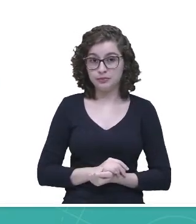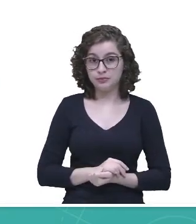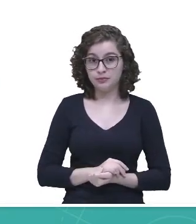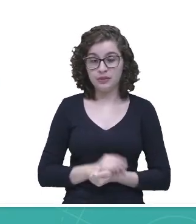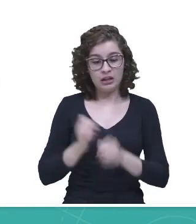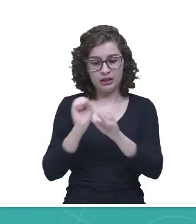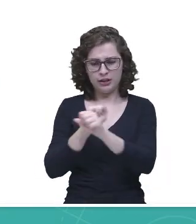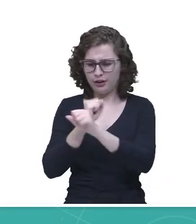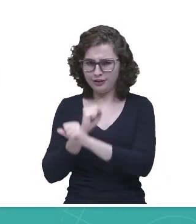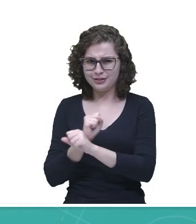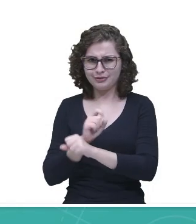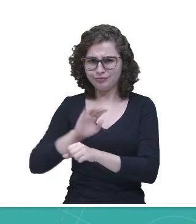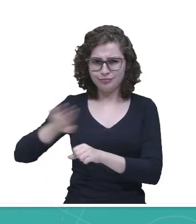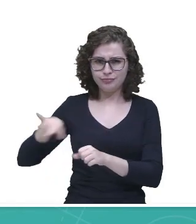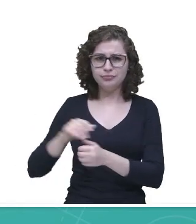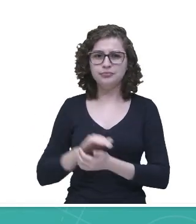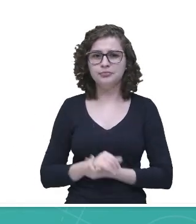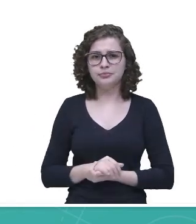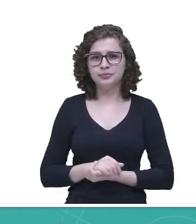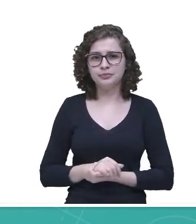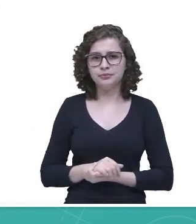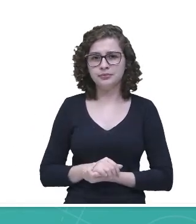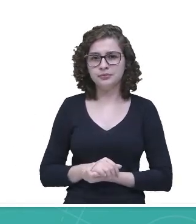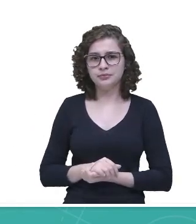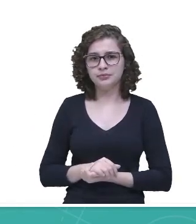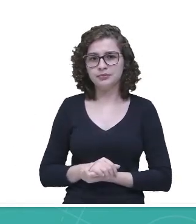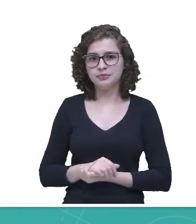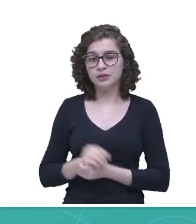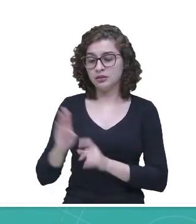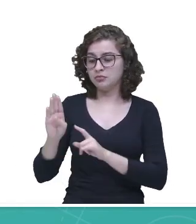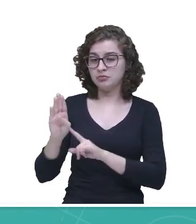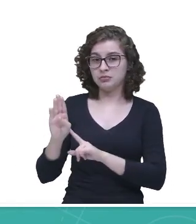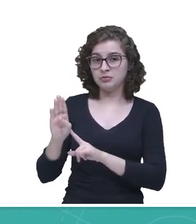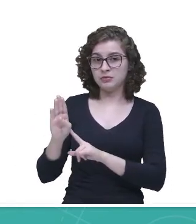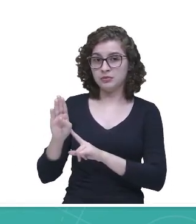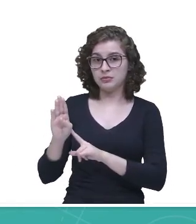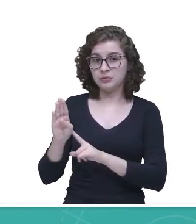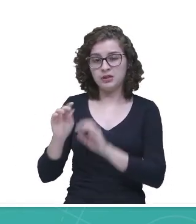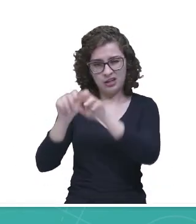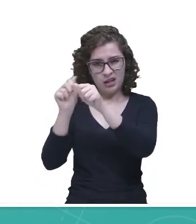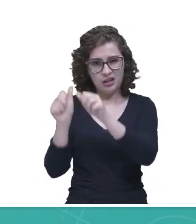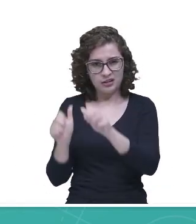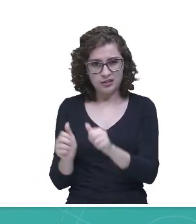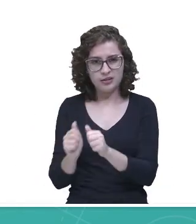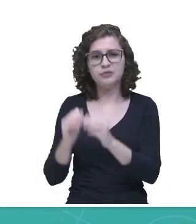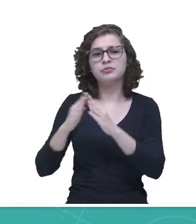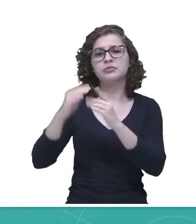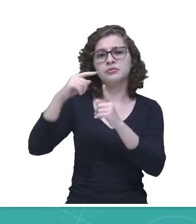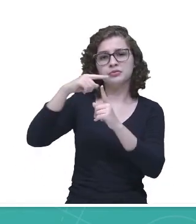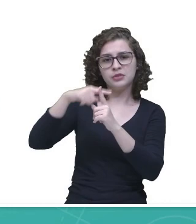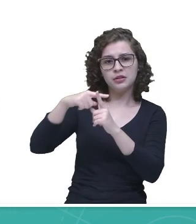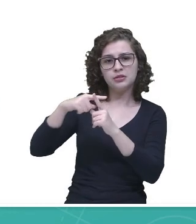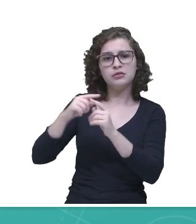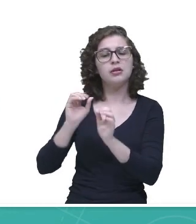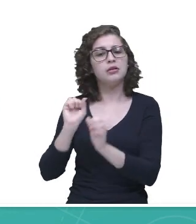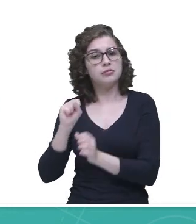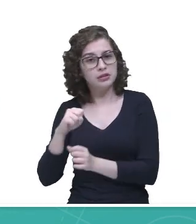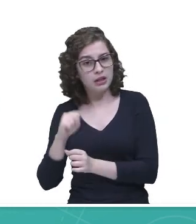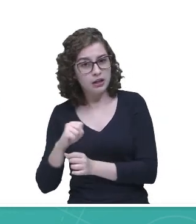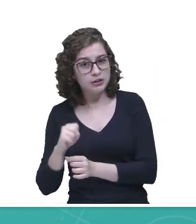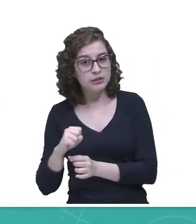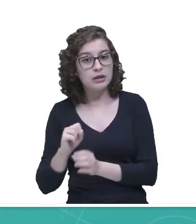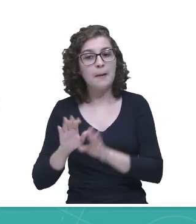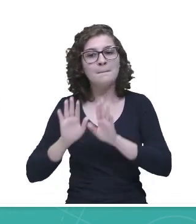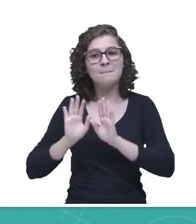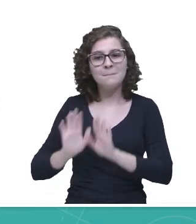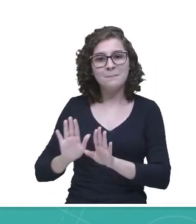eliminei. Clero, artesãos e militares. Bom, artesãos, cleros e militares, eles existem sim numa sociedade